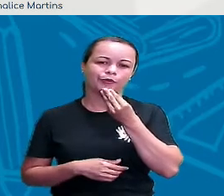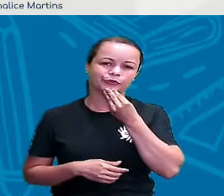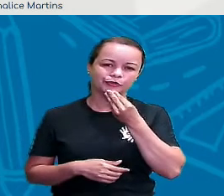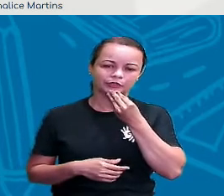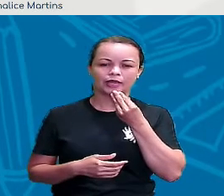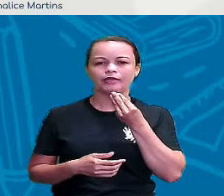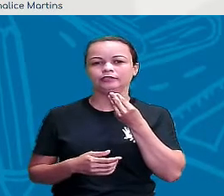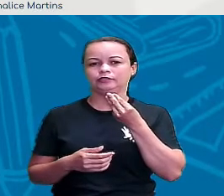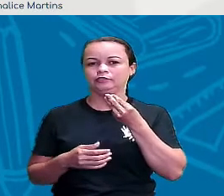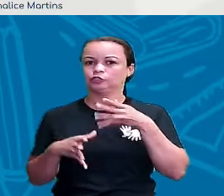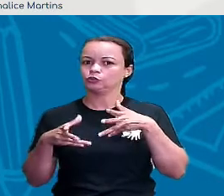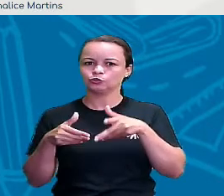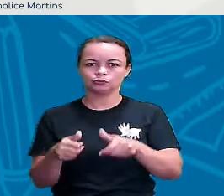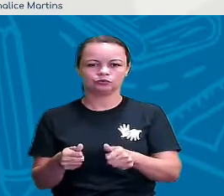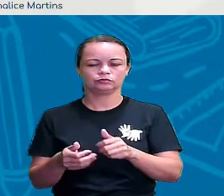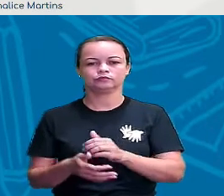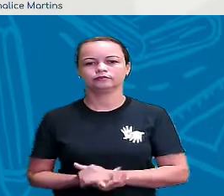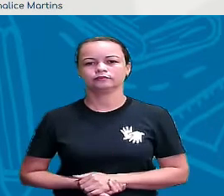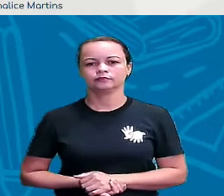oportunidades de modo geral.